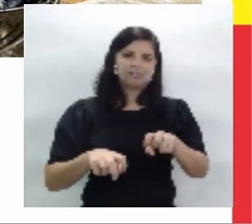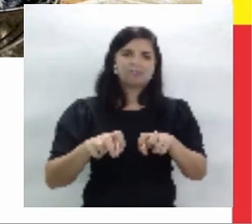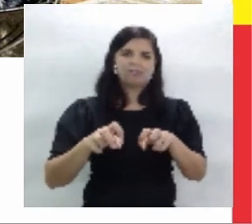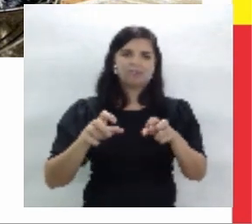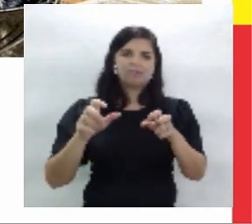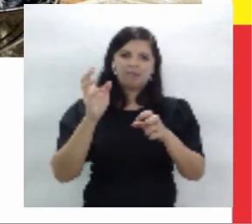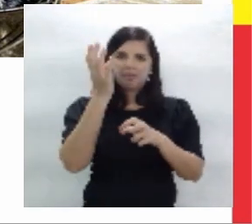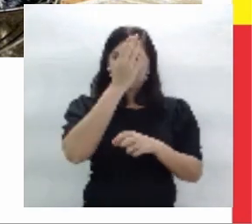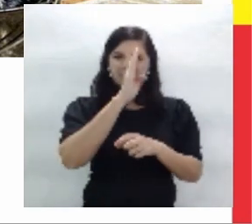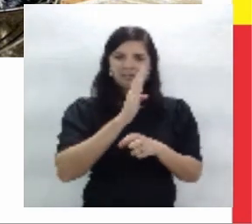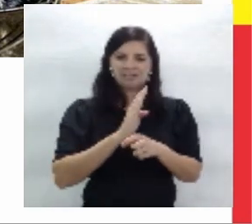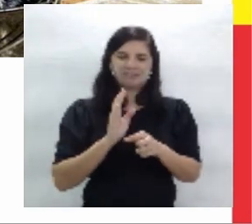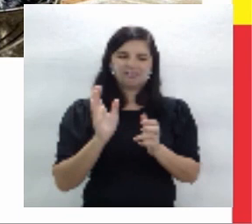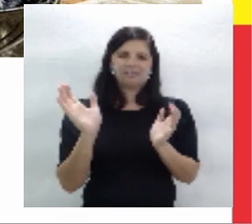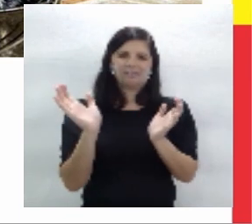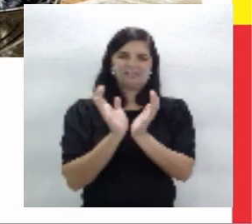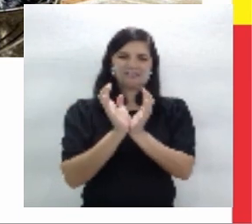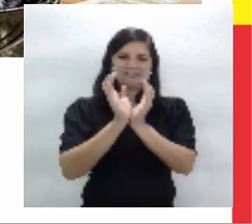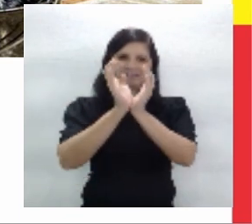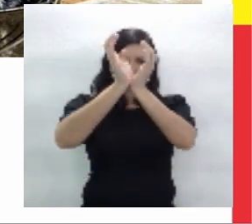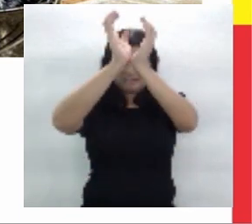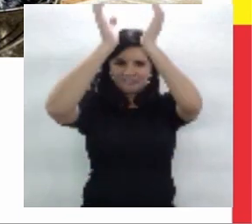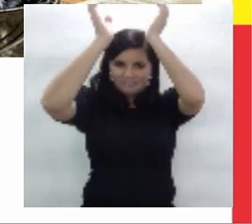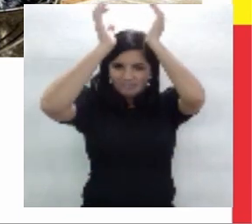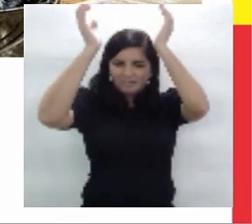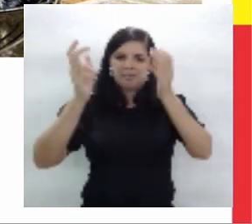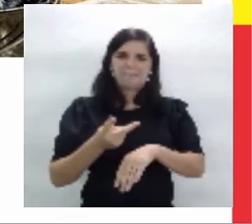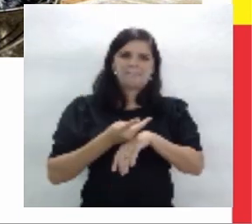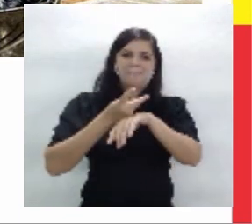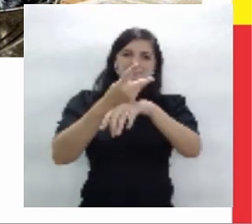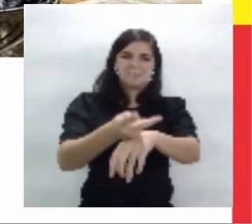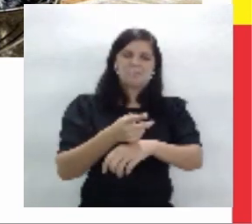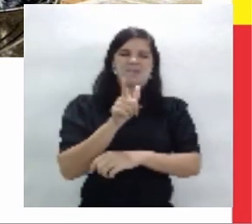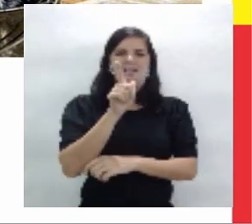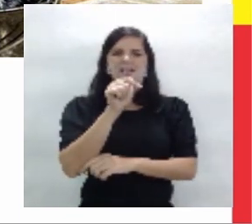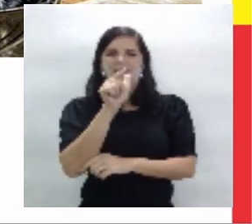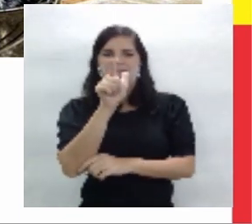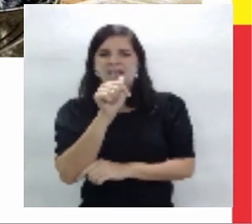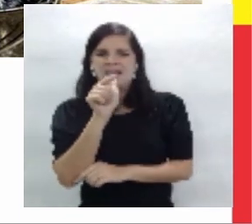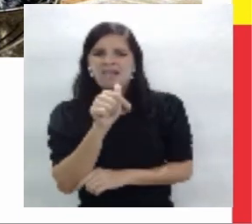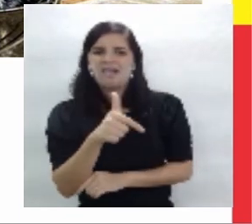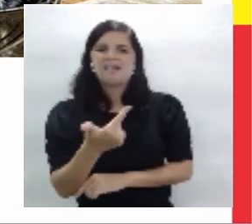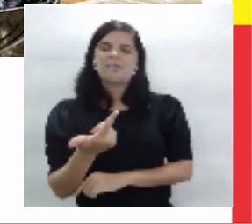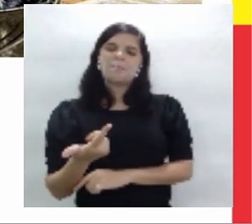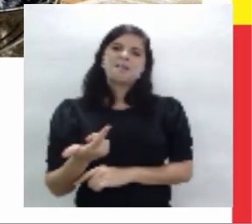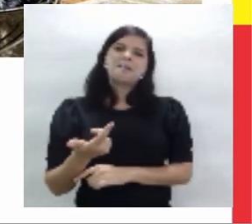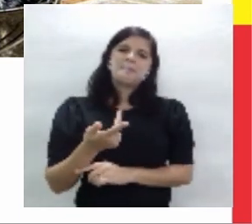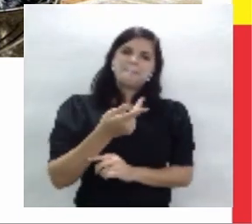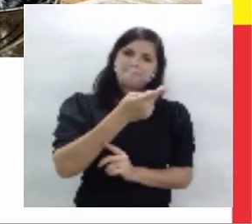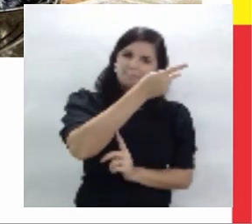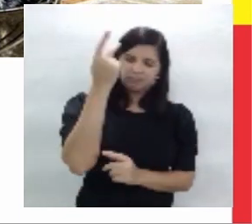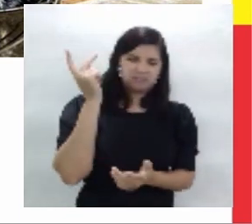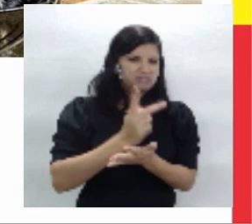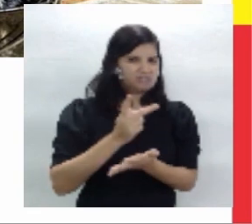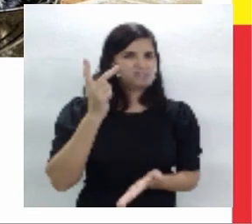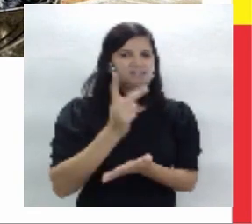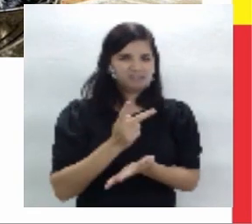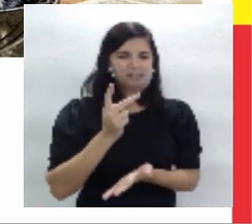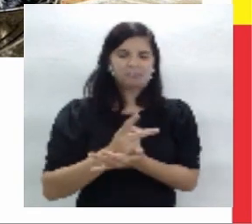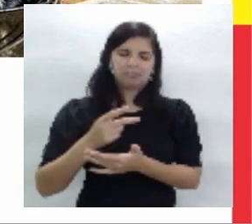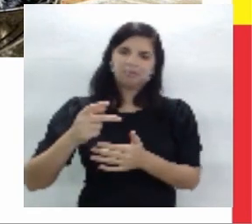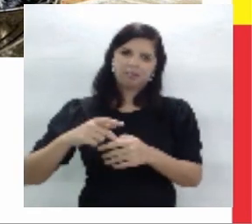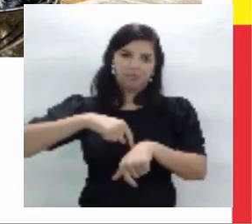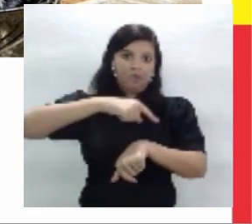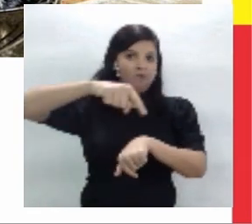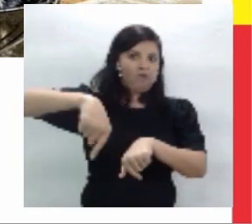aqui no Brasil em busca de água. Tá? Muitas vezes essa quantidade de pessoas que faz essa peregrinação,